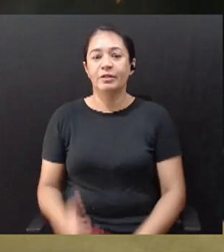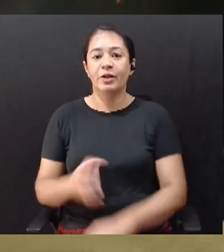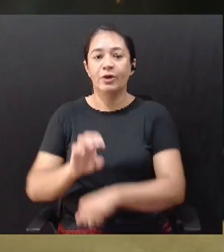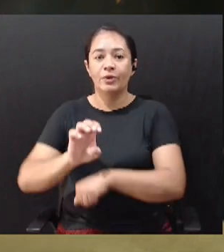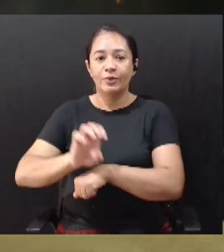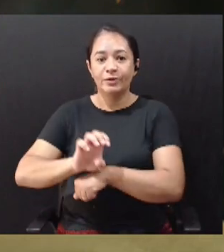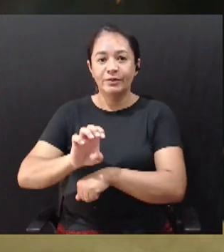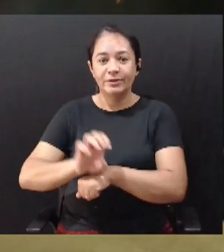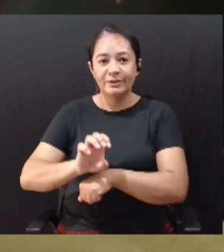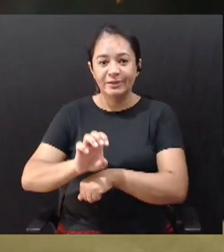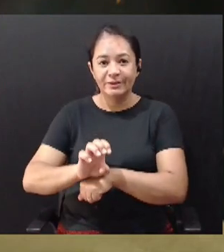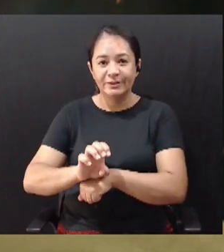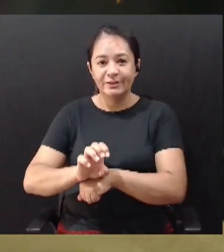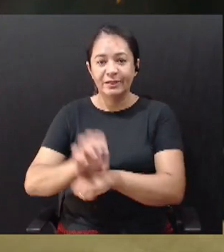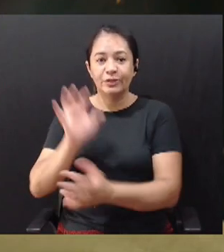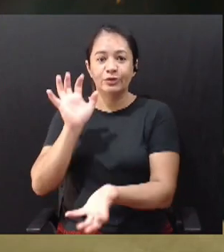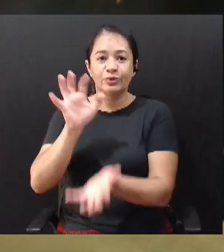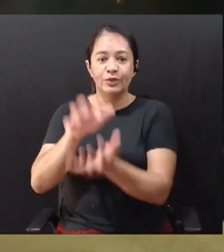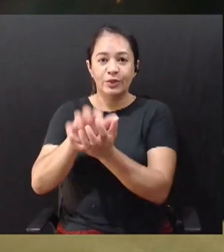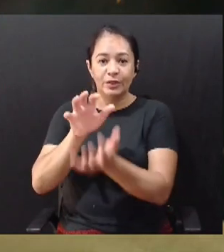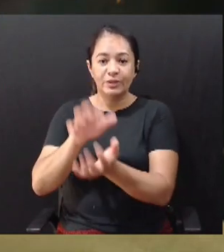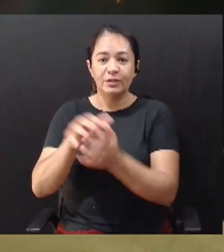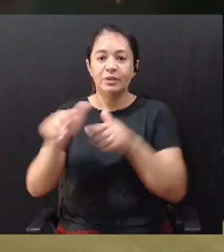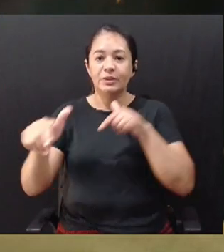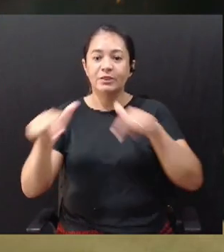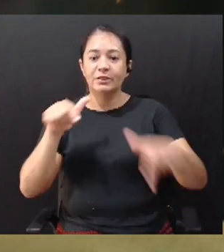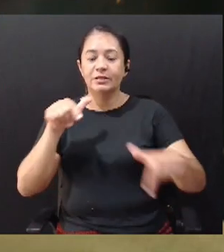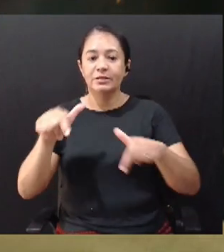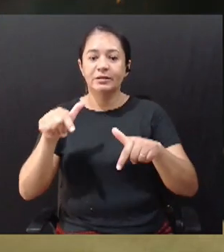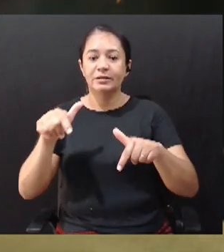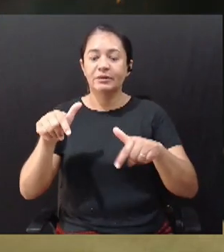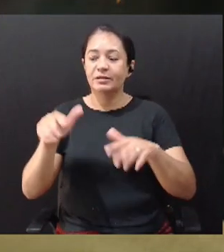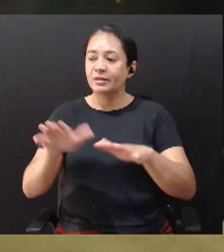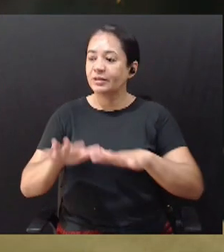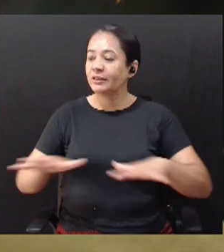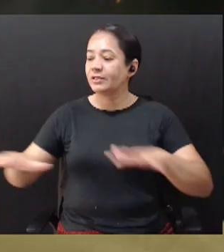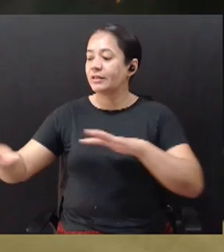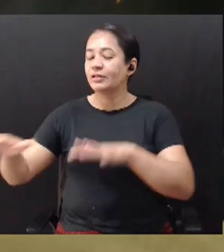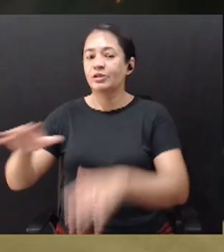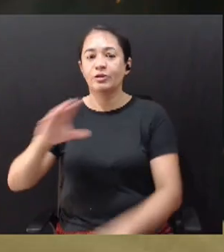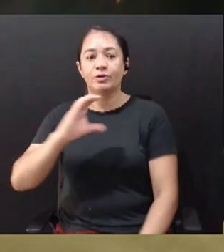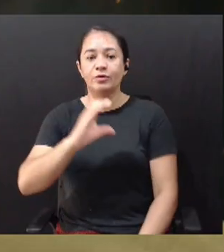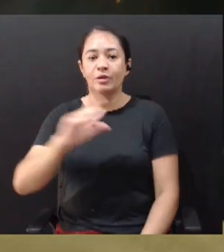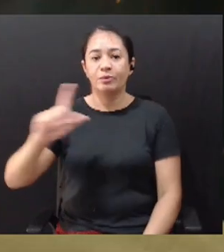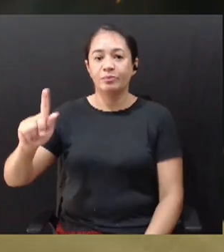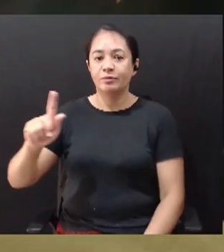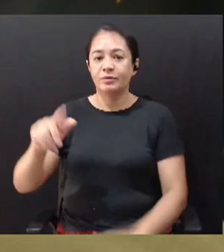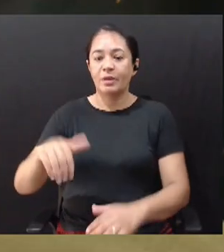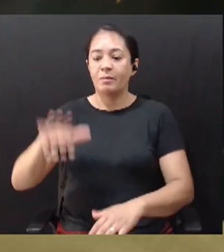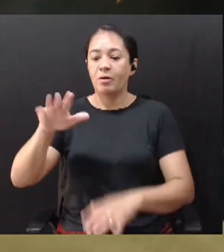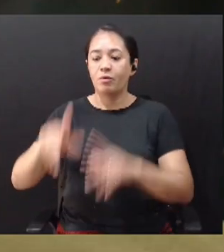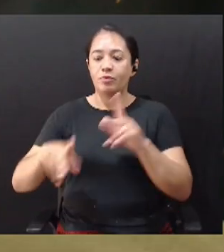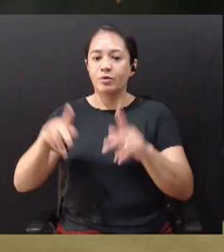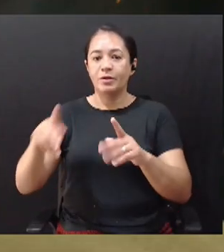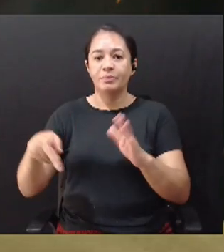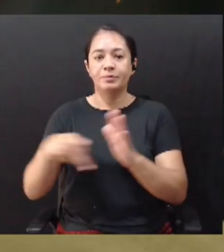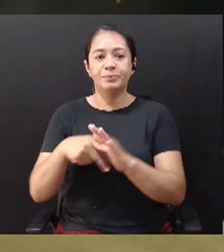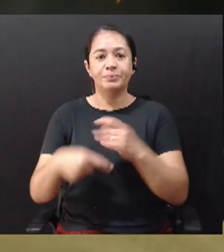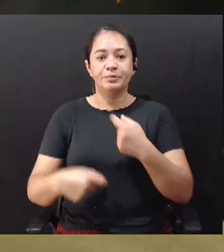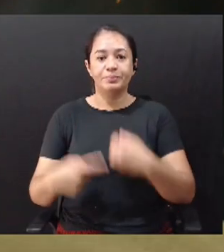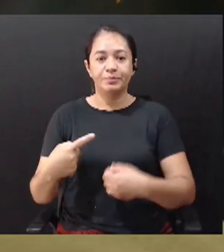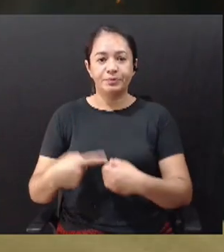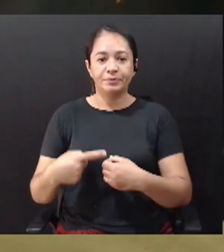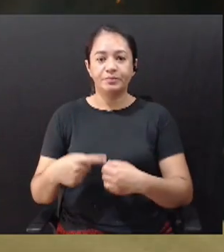Federal Mais Médicos e atua na região do Campo Grande, aqui em Campinas, uma das mais populosas da cidade. A solenidade